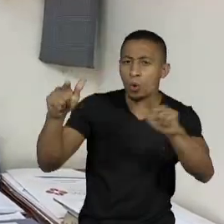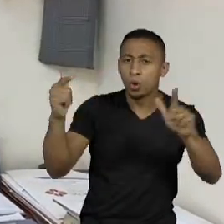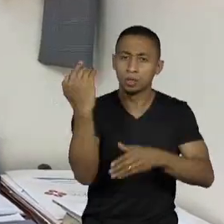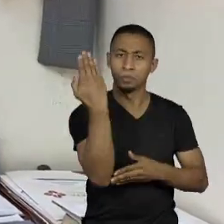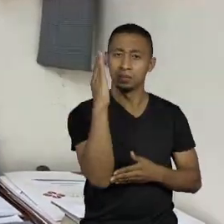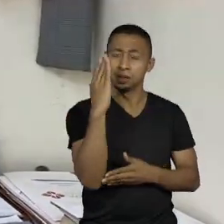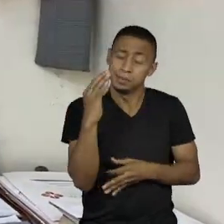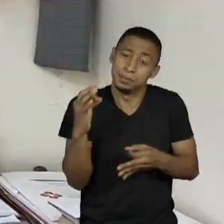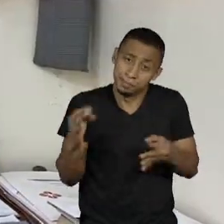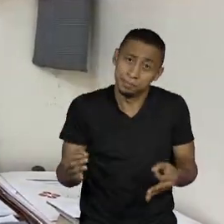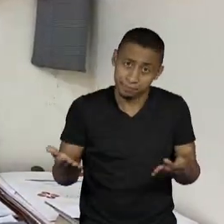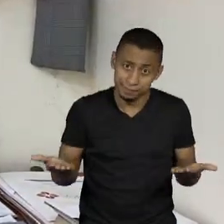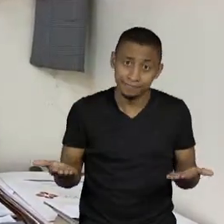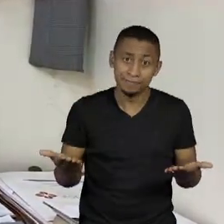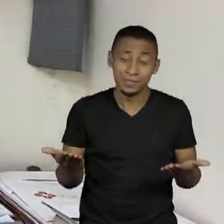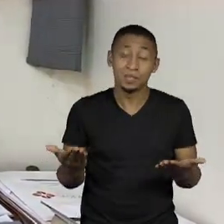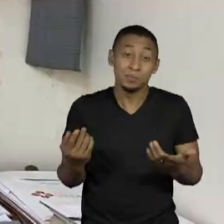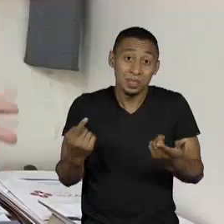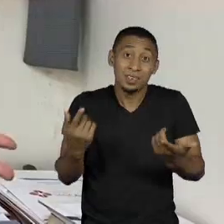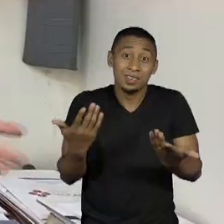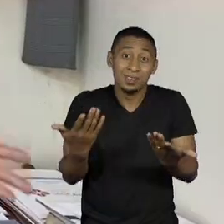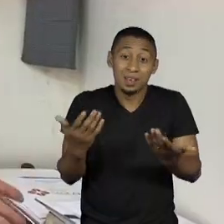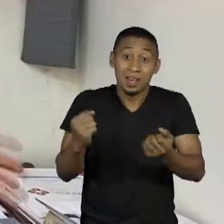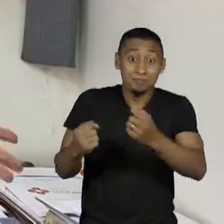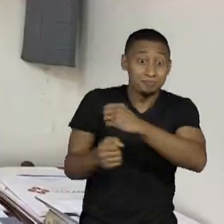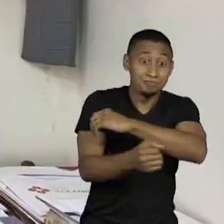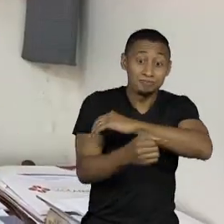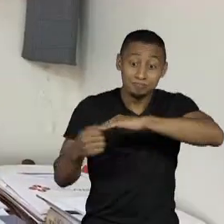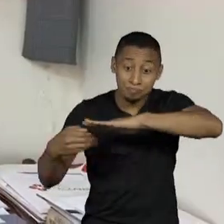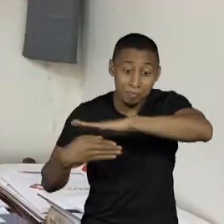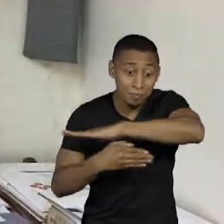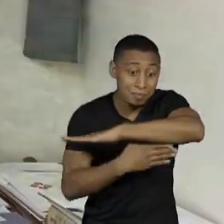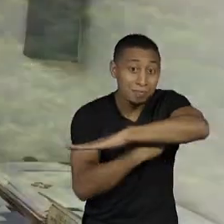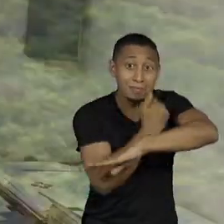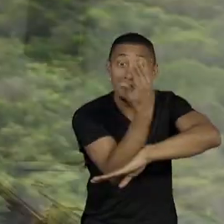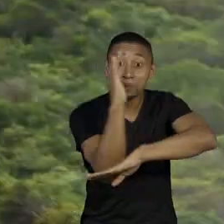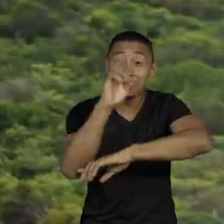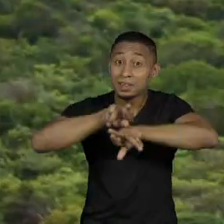tá certo? Dada a nossa grande biodiversidade, né?